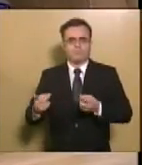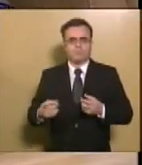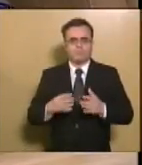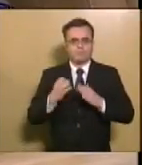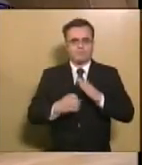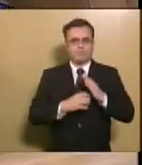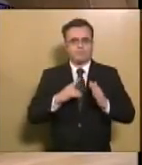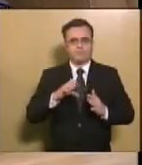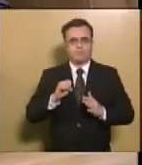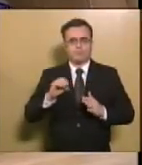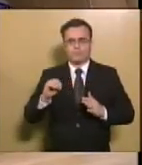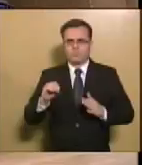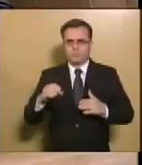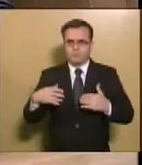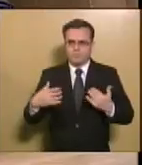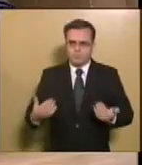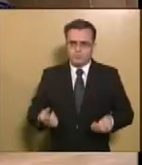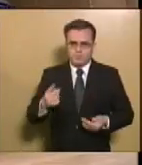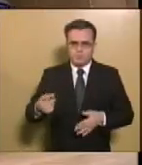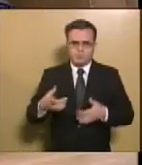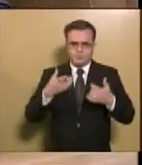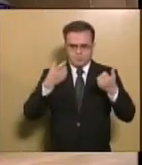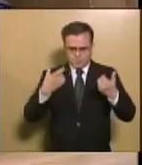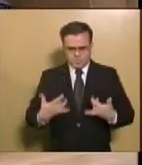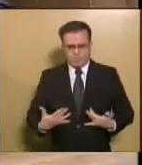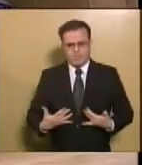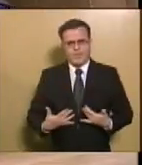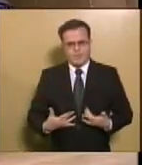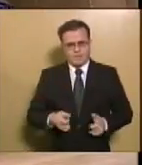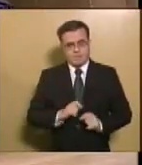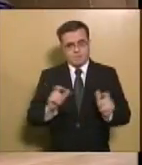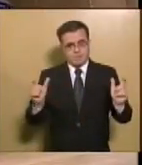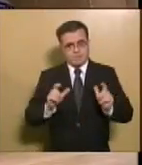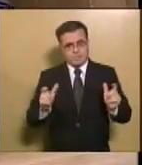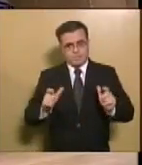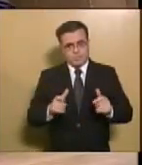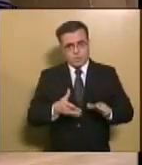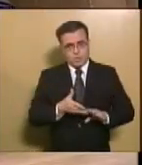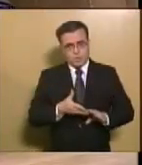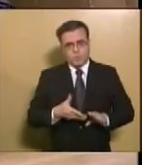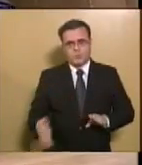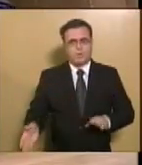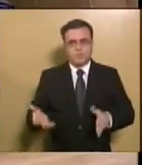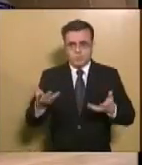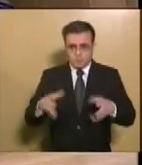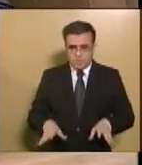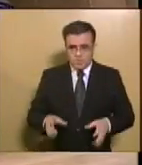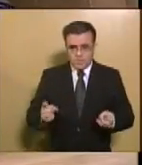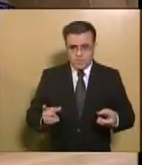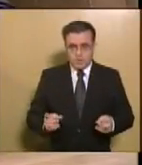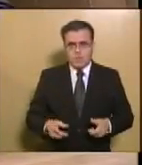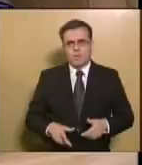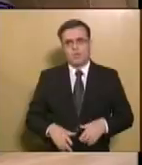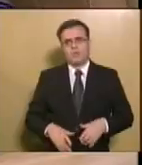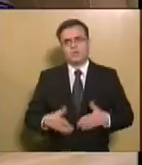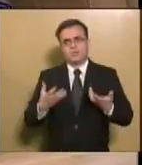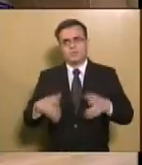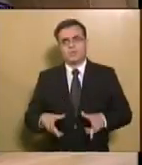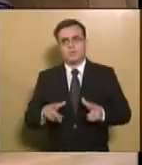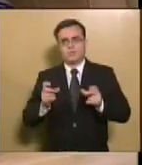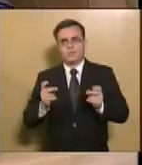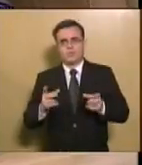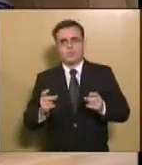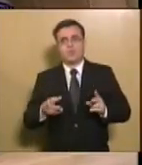me parece, pelo dado que Vossa Excelência levanta, está todo vapor, né? Uma coisa é dizer que não quer vender, outra coisa é dizer que não quer vender